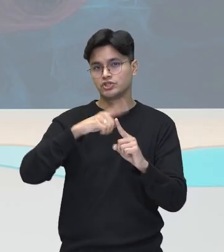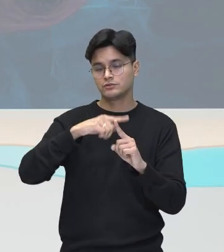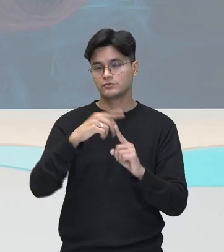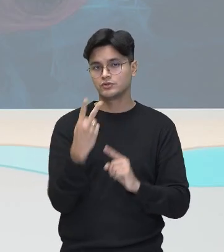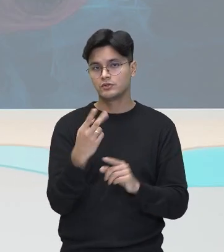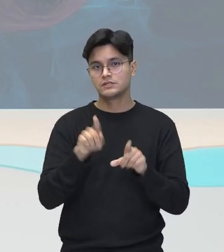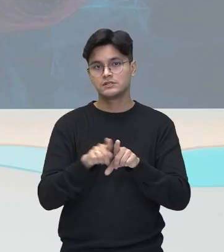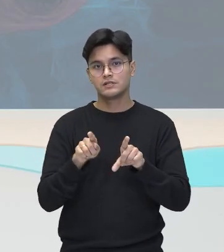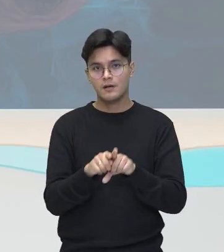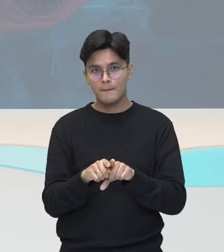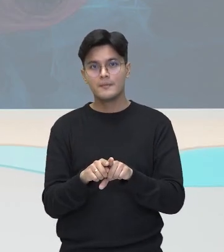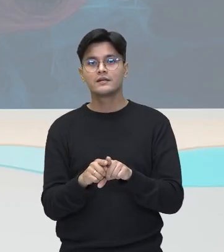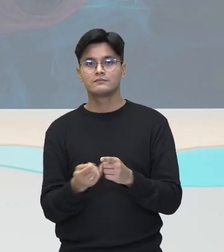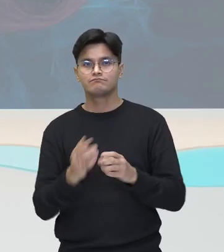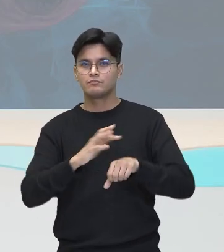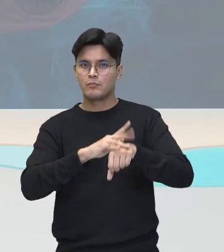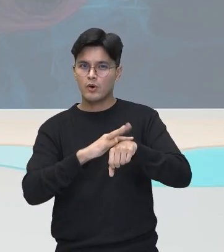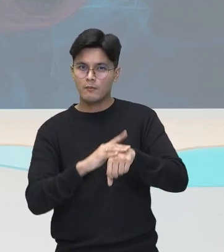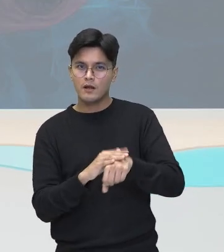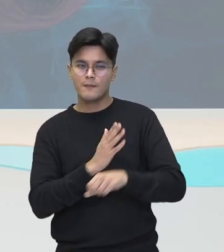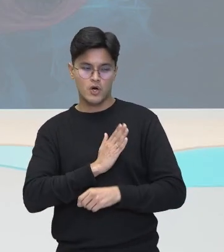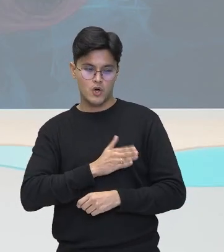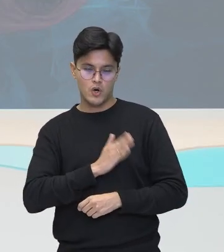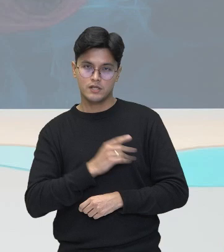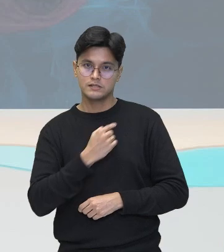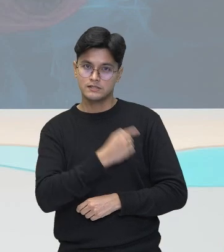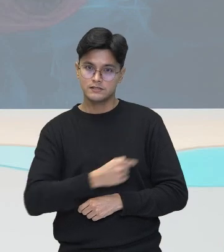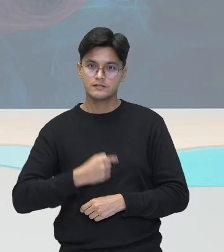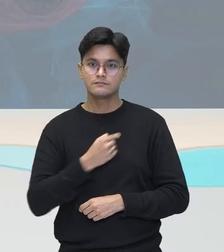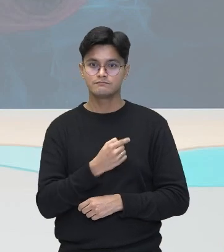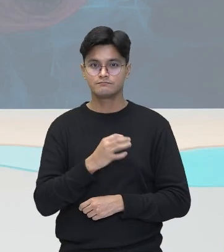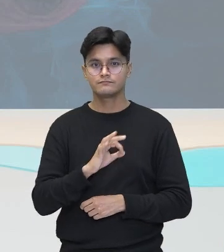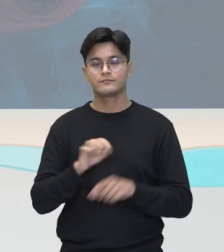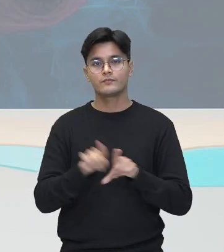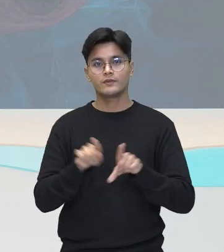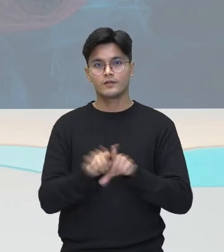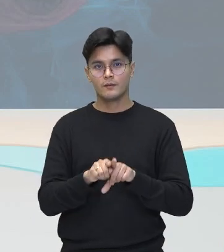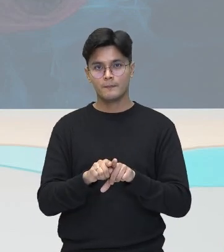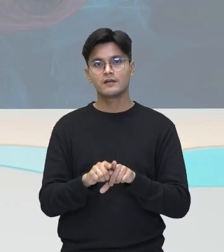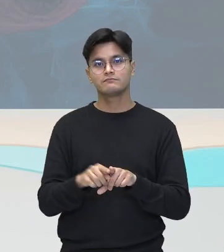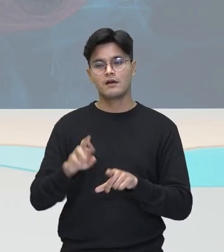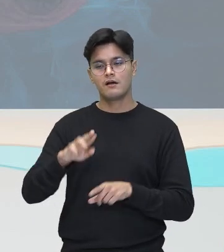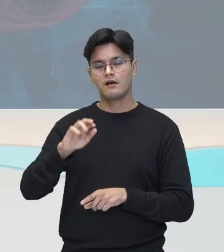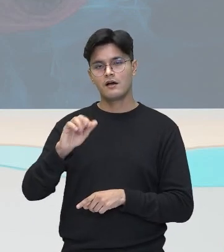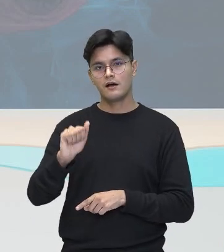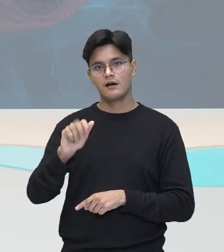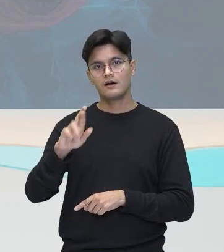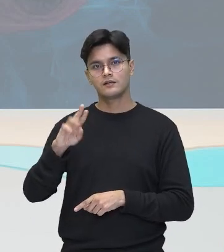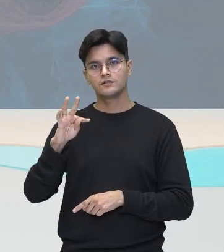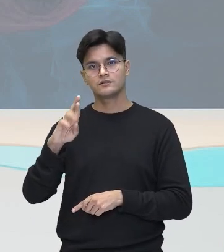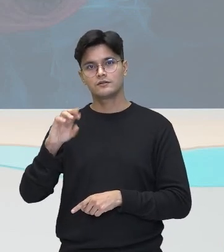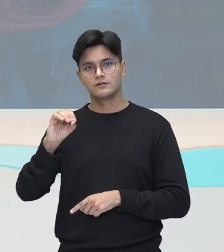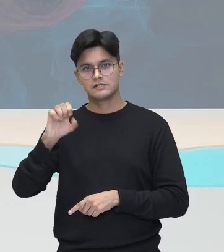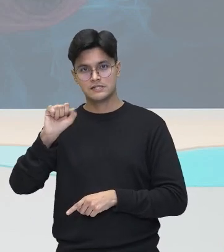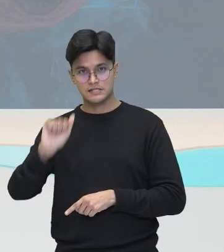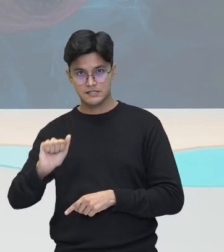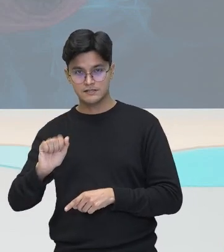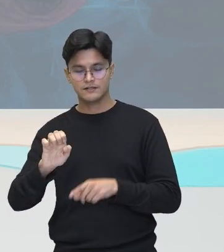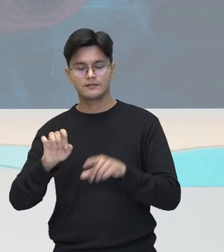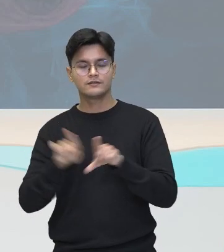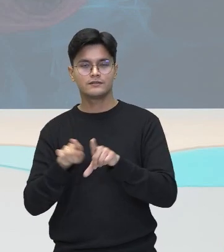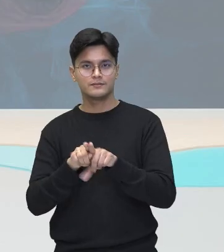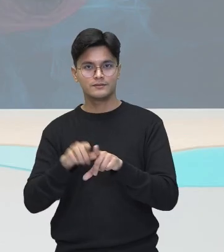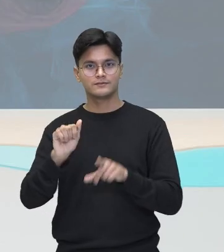doenças cardiovasculares, né, que envolvem o coração, a artrose, a artrite, refluxo,